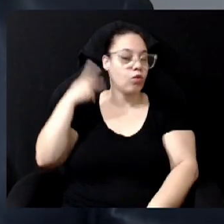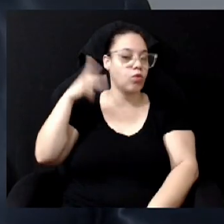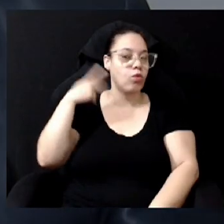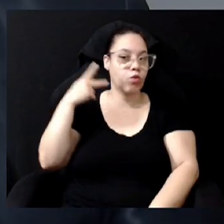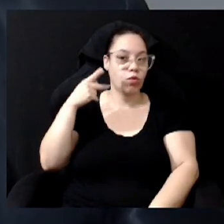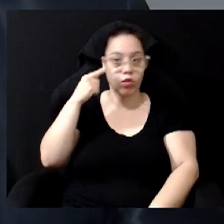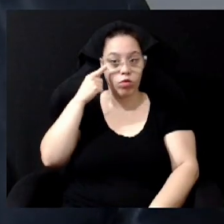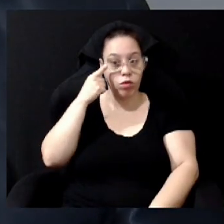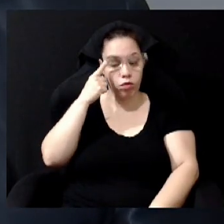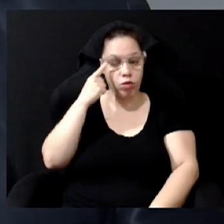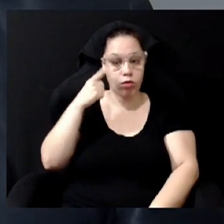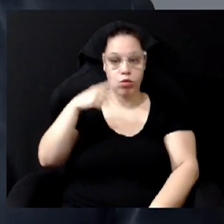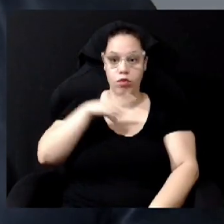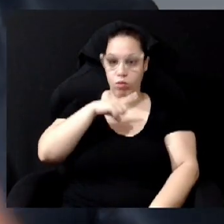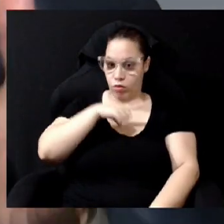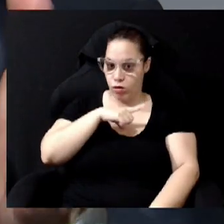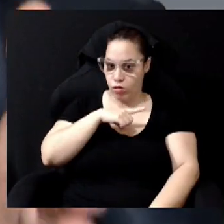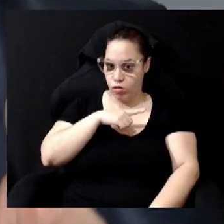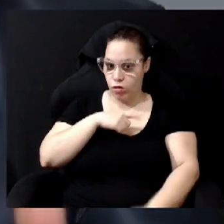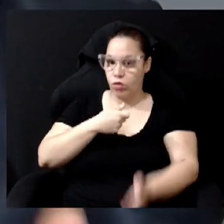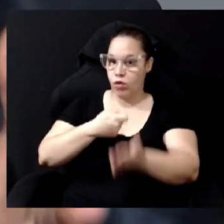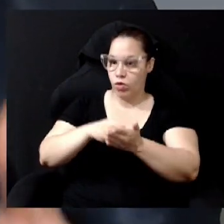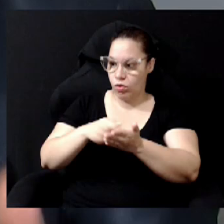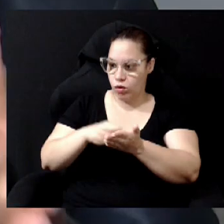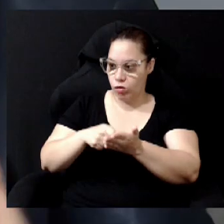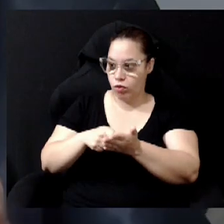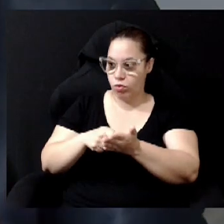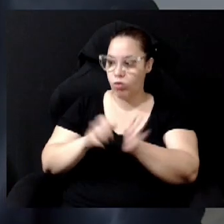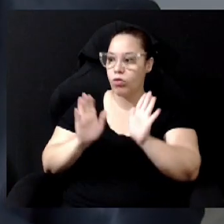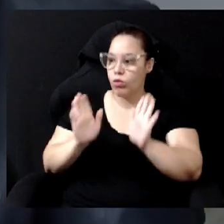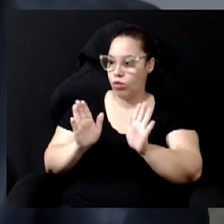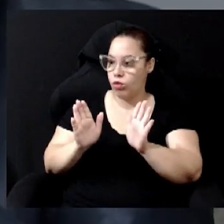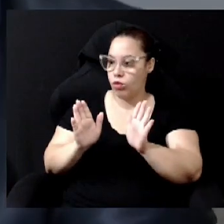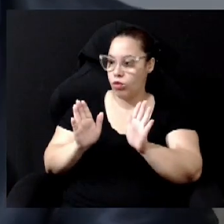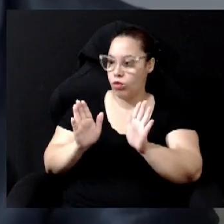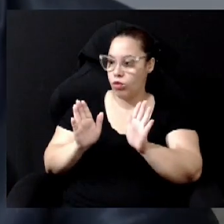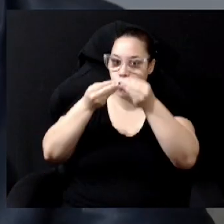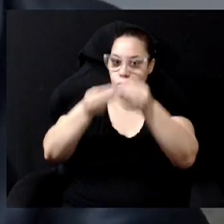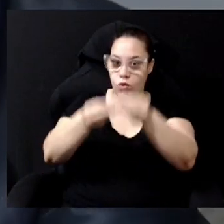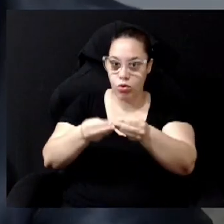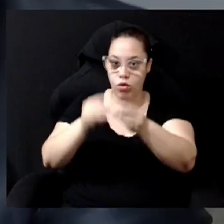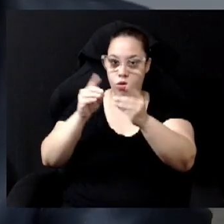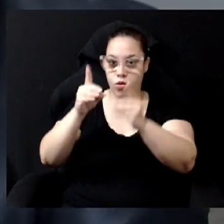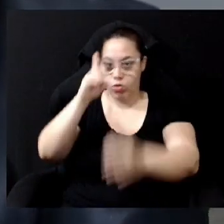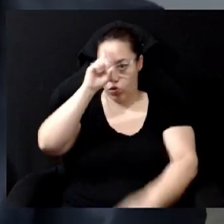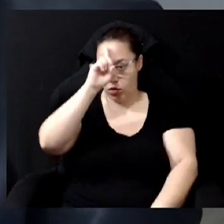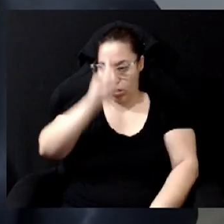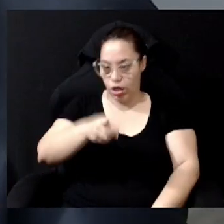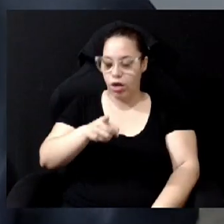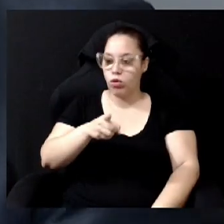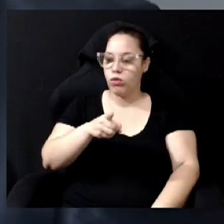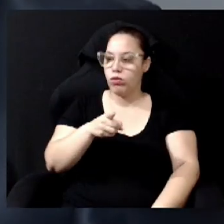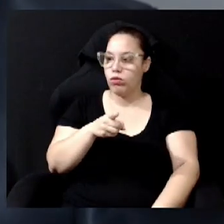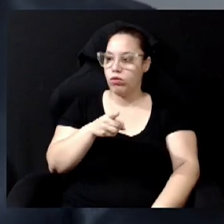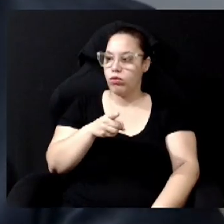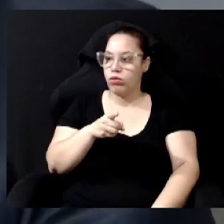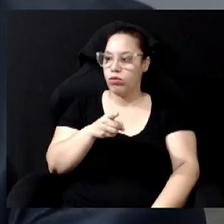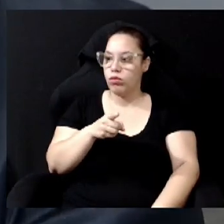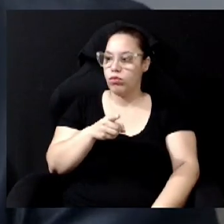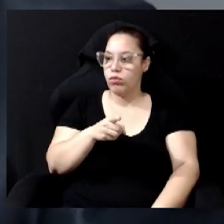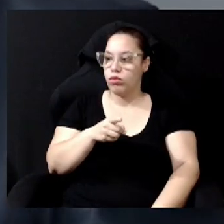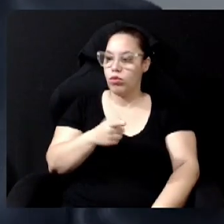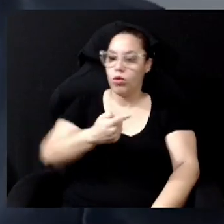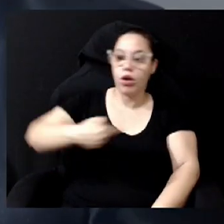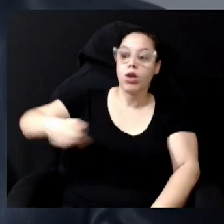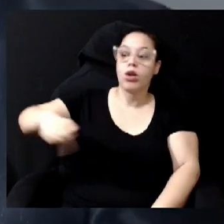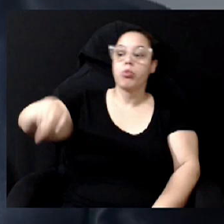que arrumar uma alternativa de colocar ali o atendimento prioritário para essas pessoas.